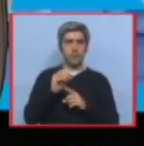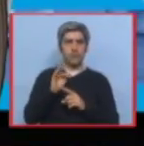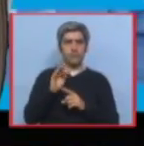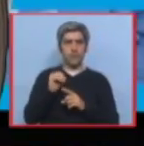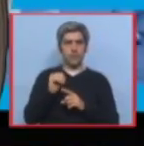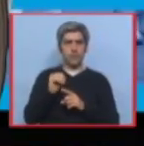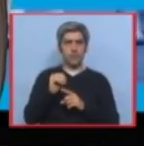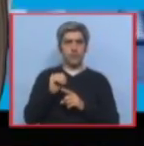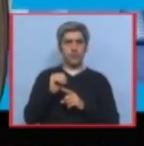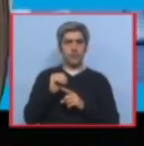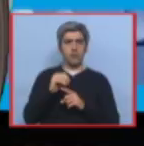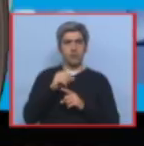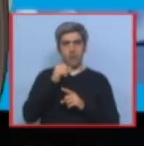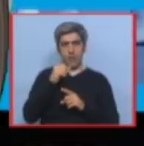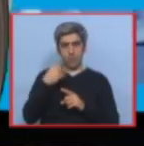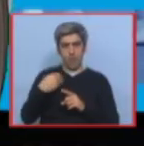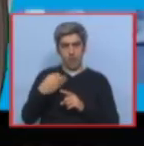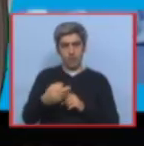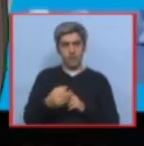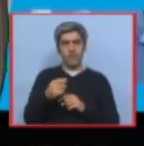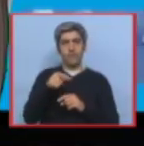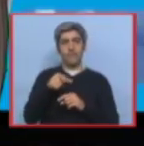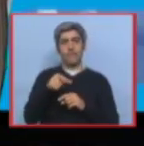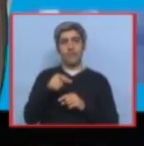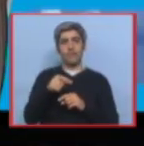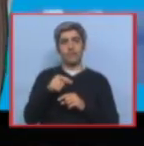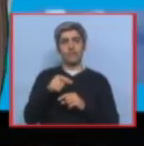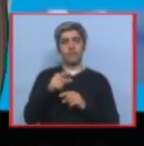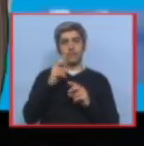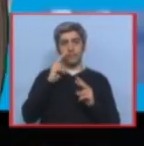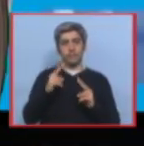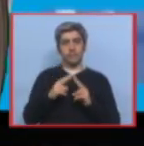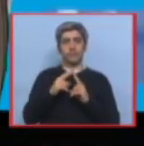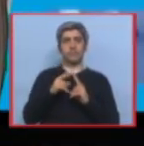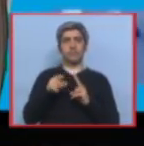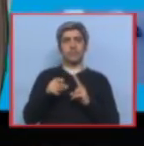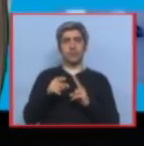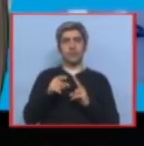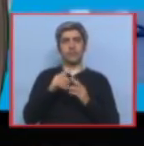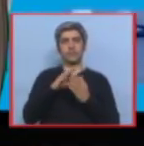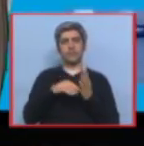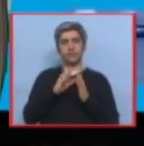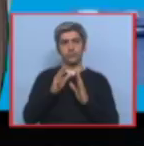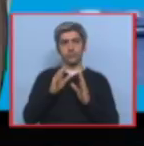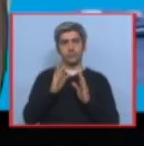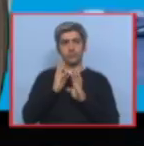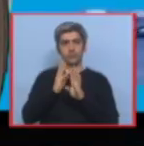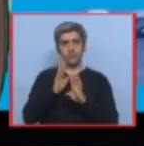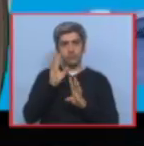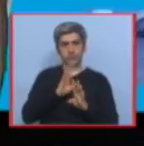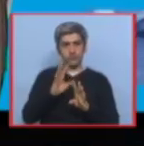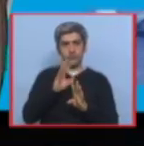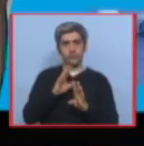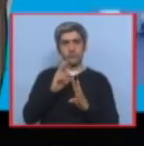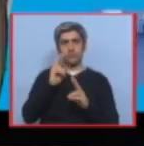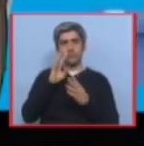OFS regular. E nesse encontro que programamos já a peregrinação nacional